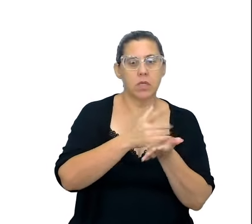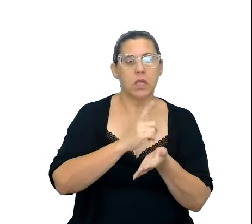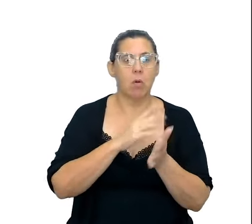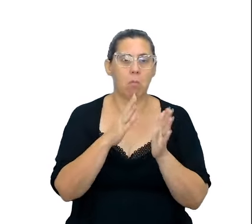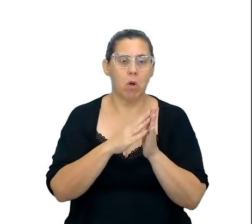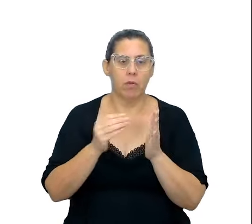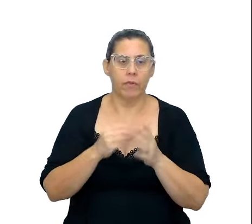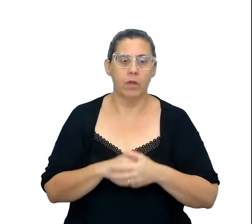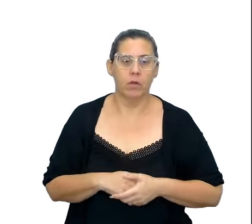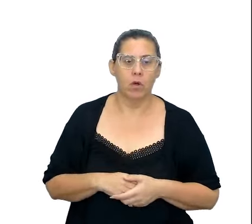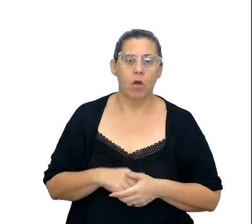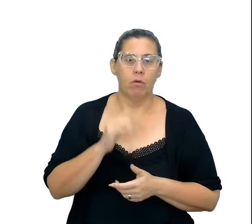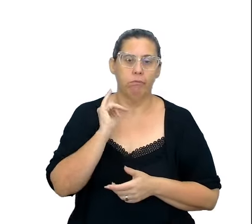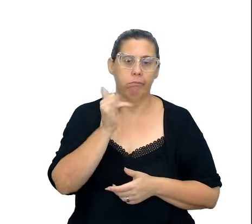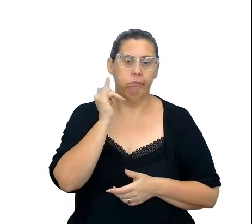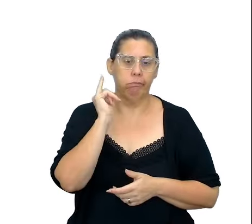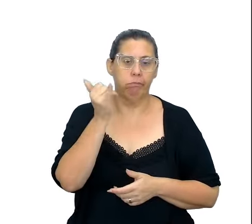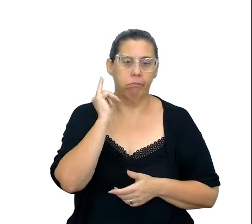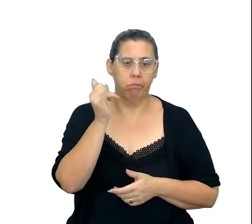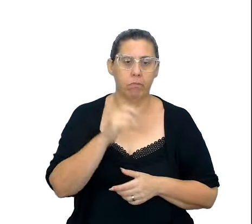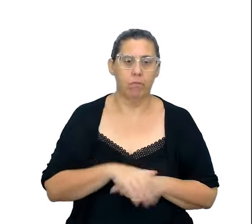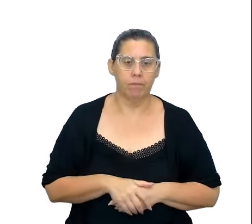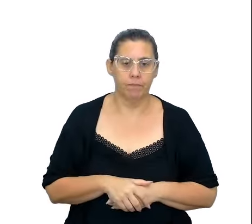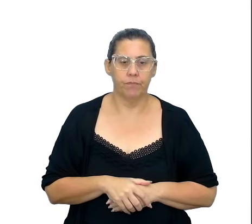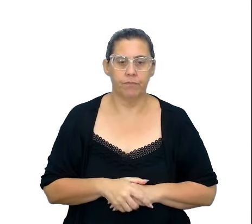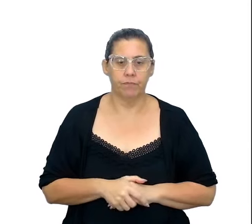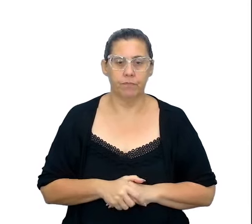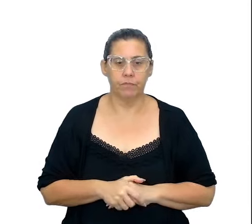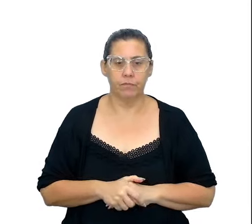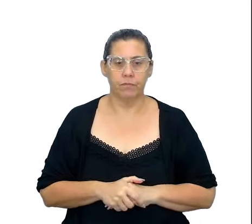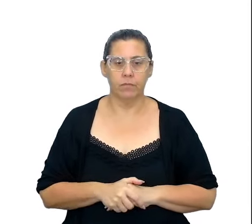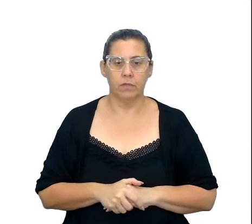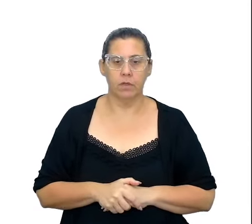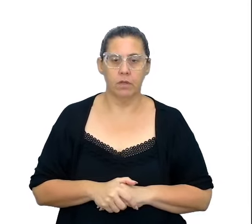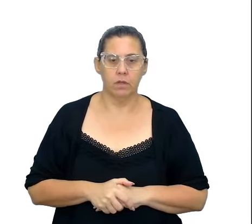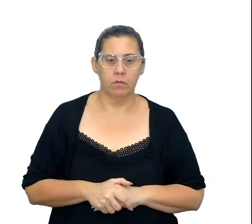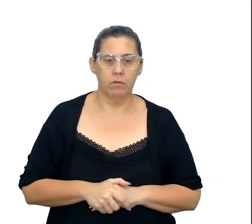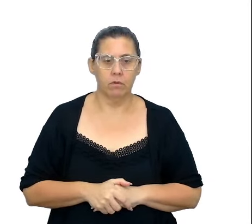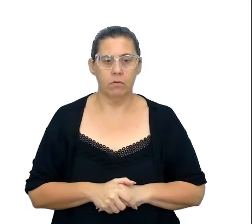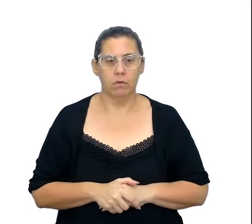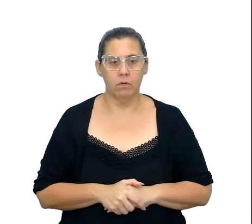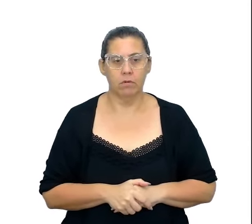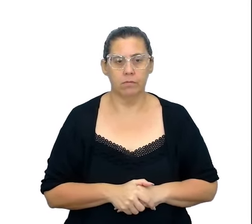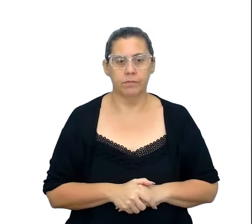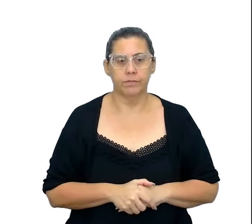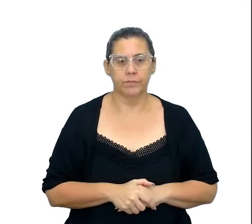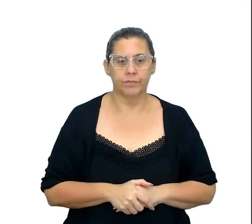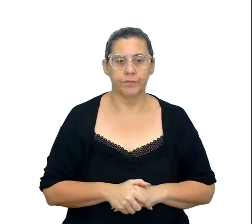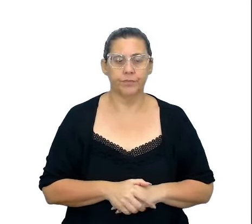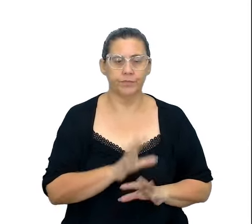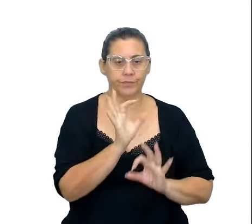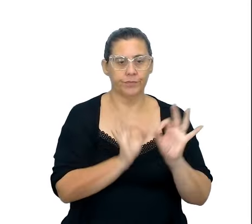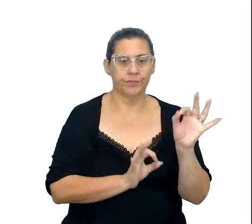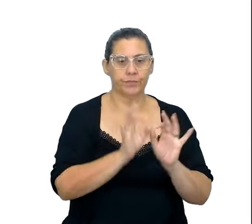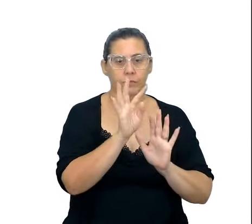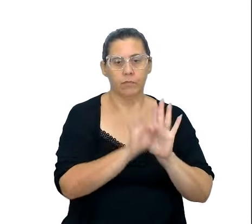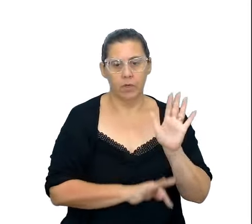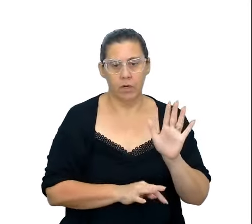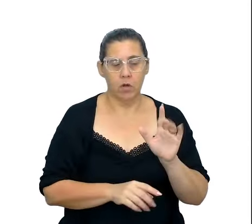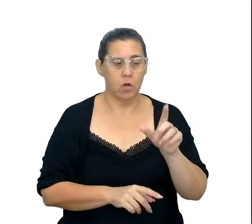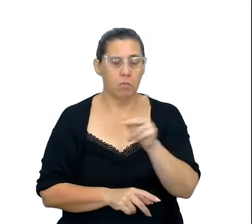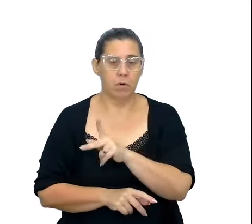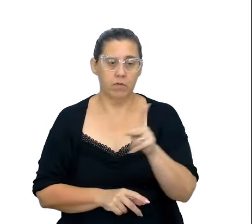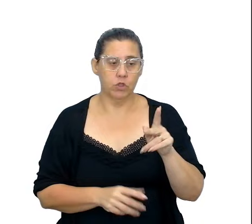exemplo aqui, olha, contação de histórias, a dramatização, tá? Produção textual, definido pelo professor